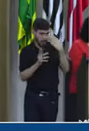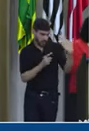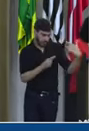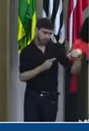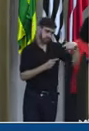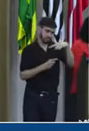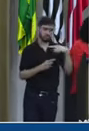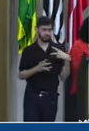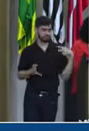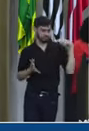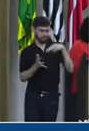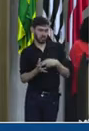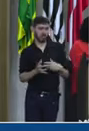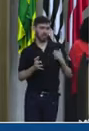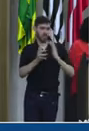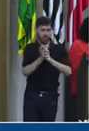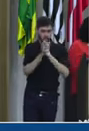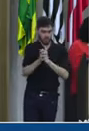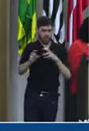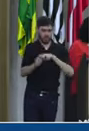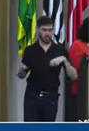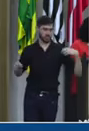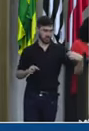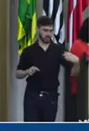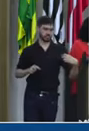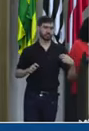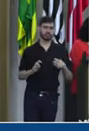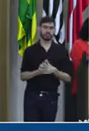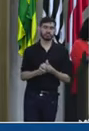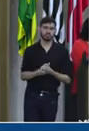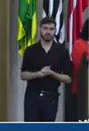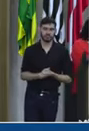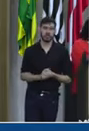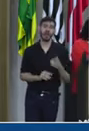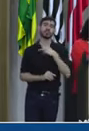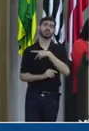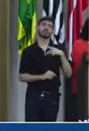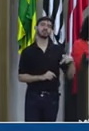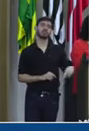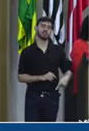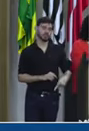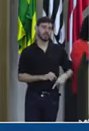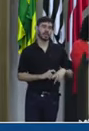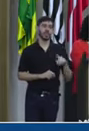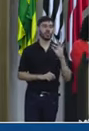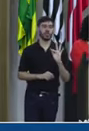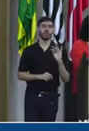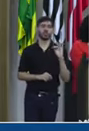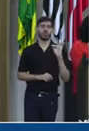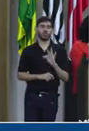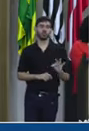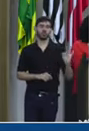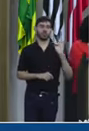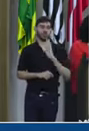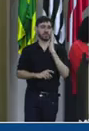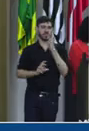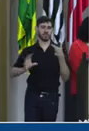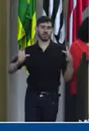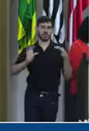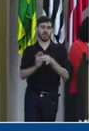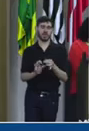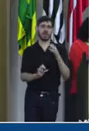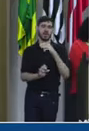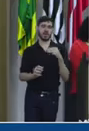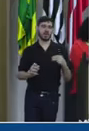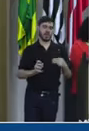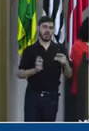vindo. Cumprimento a mesa. E aí o nosso presidente da fundação, que já é um parceiro do ministério,